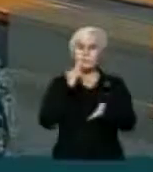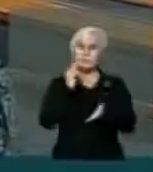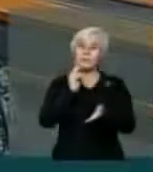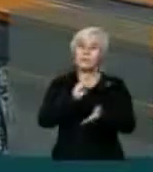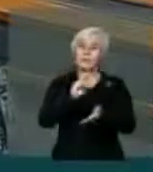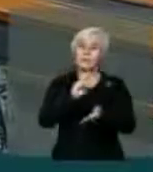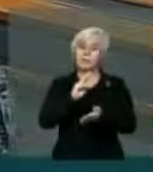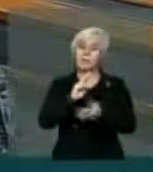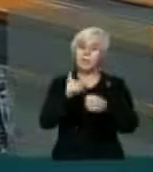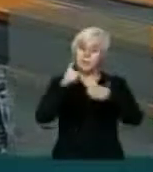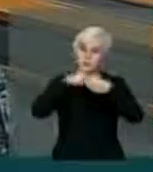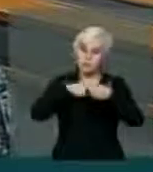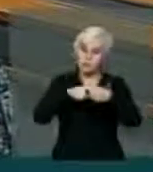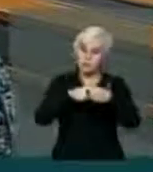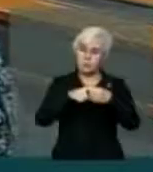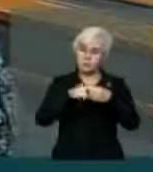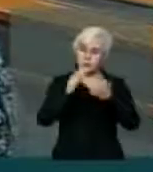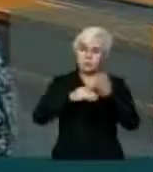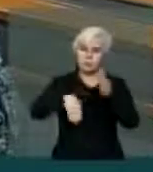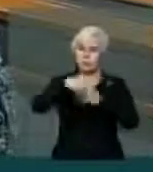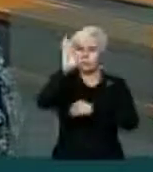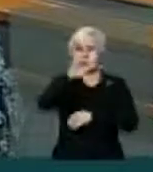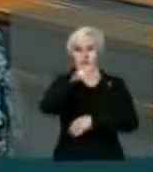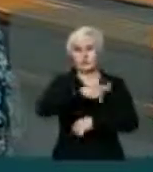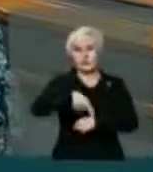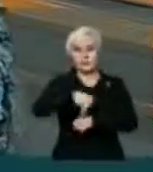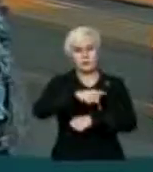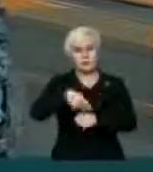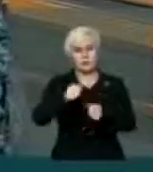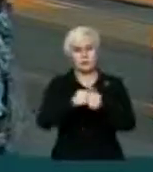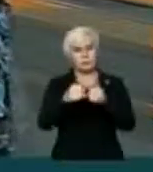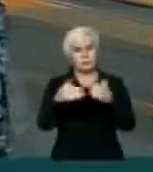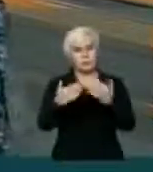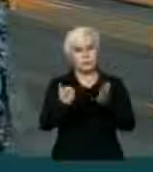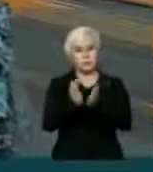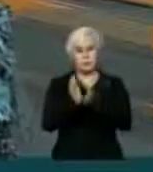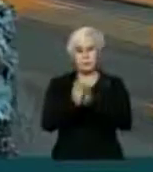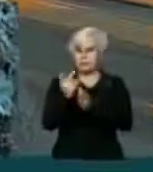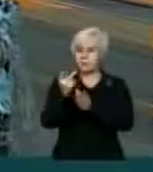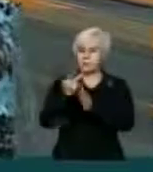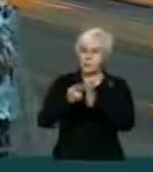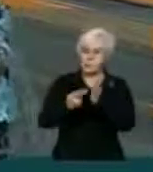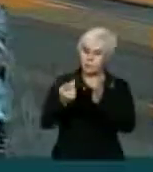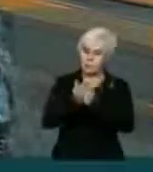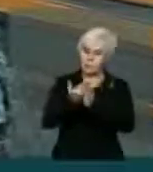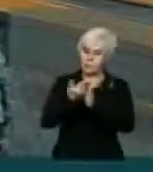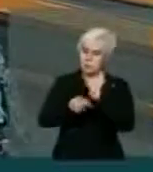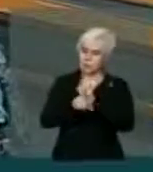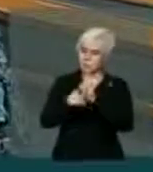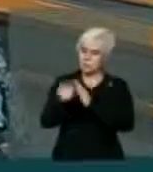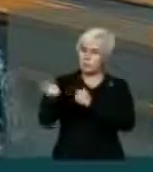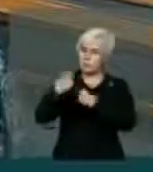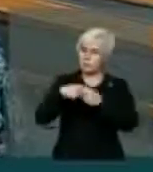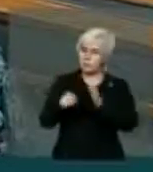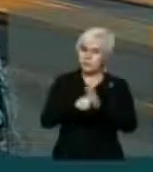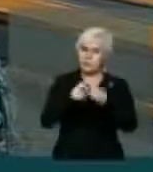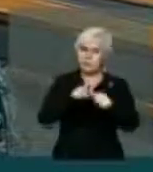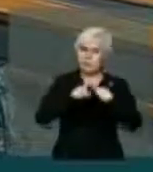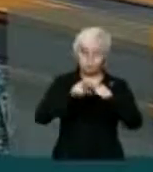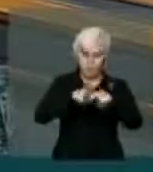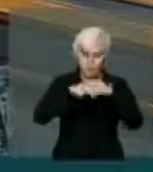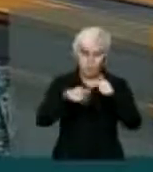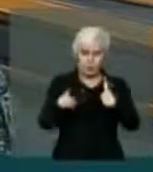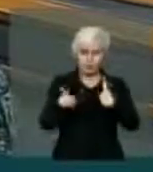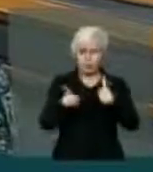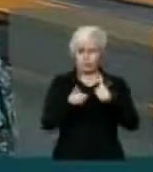de subconcessões pelo país afora, né? As que vêm em decorrência daquela concessão principal da